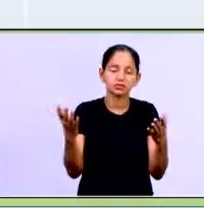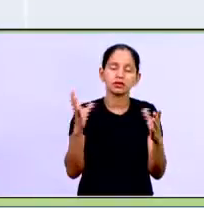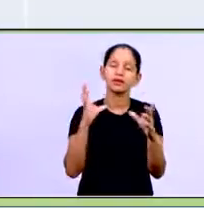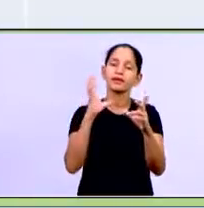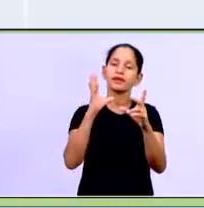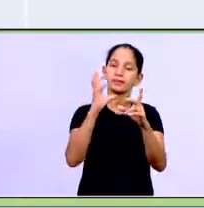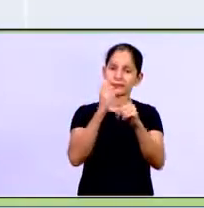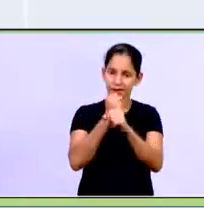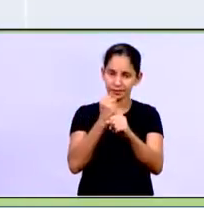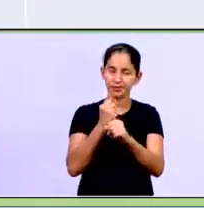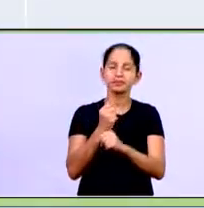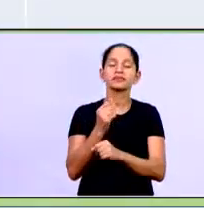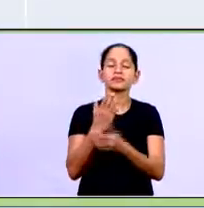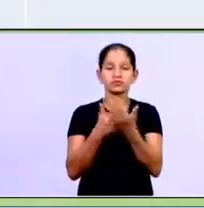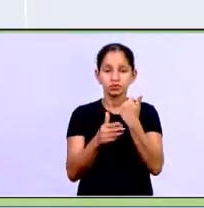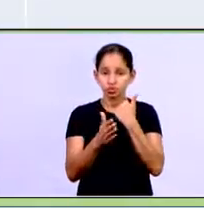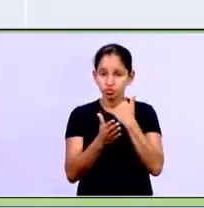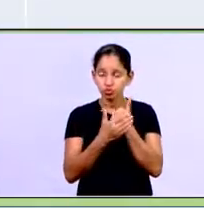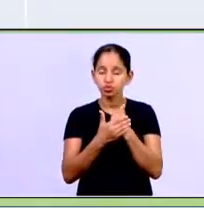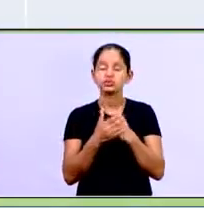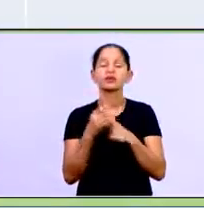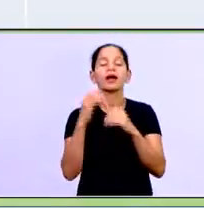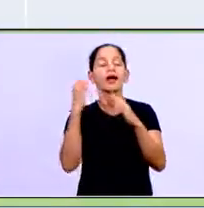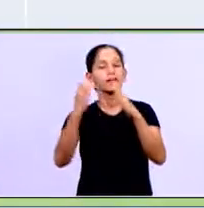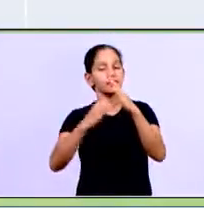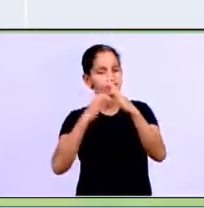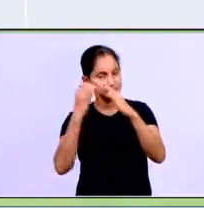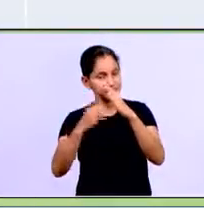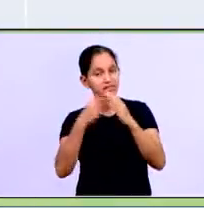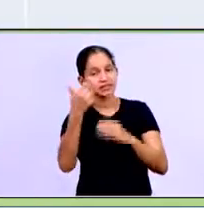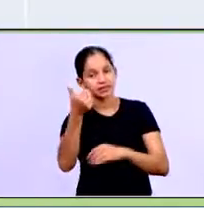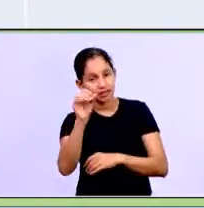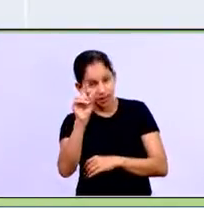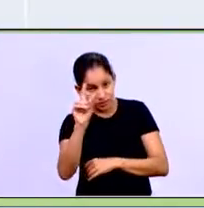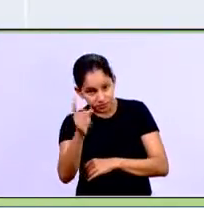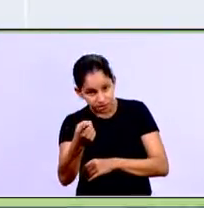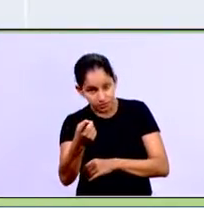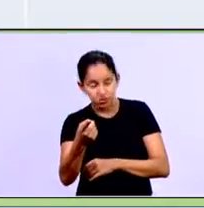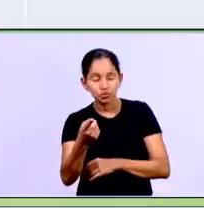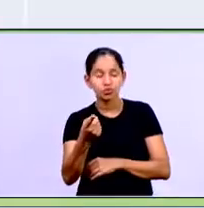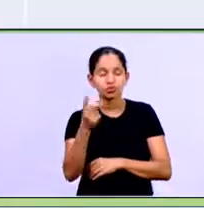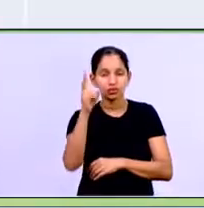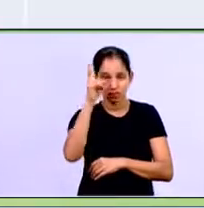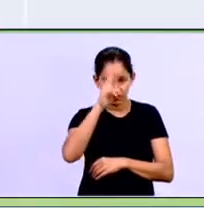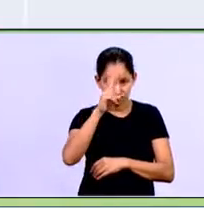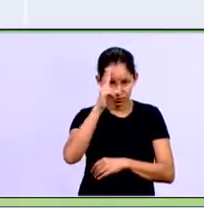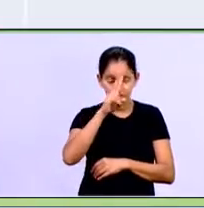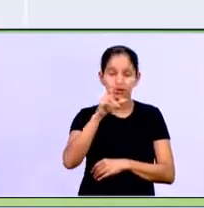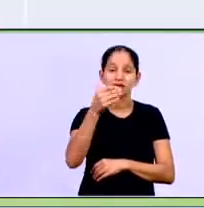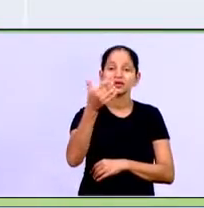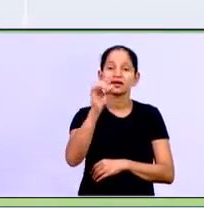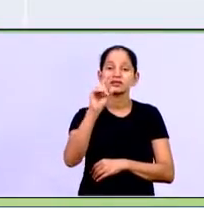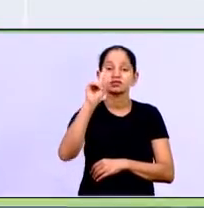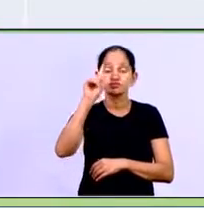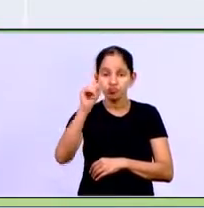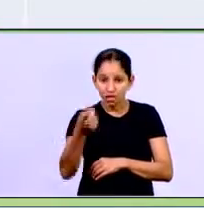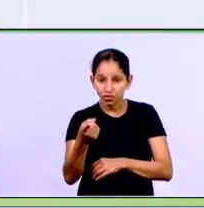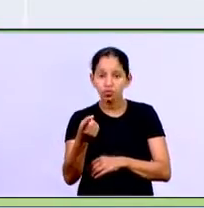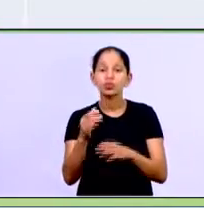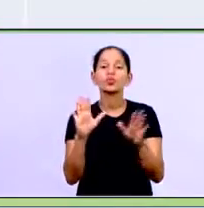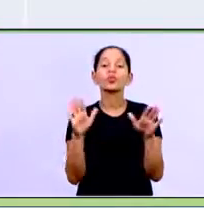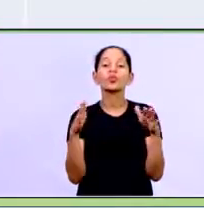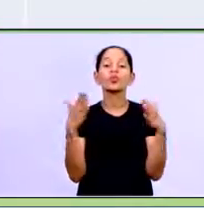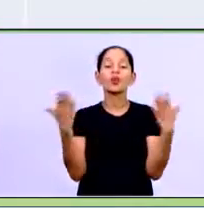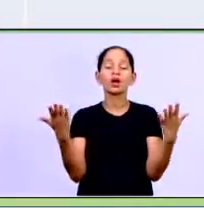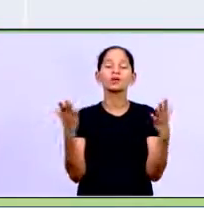Por exemplo, aquele exemplo lá da empresa, ela pegou 10 mil emprestado, ou seja, pegou 10 mil emprestado, quanto que você vai